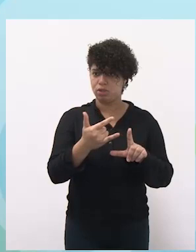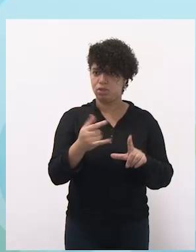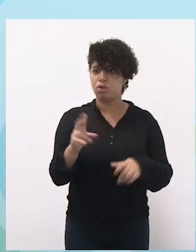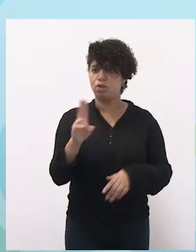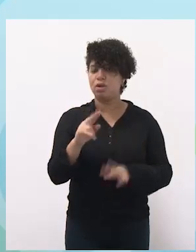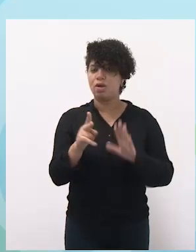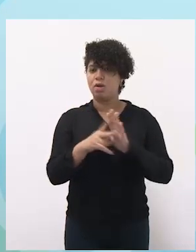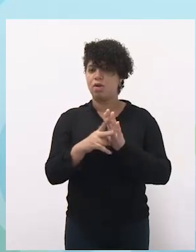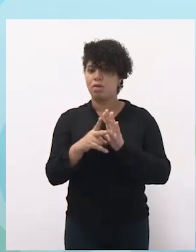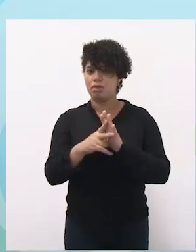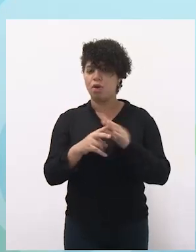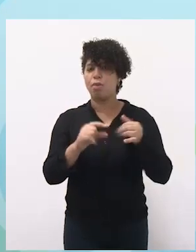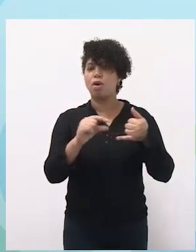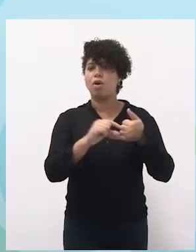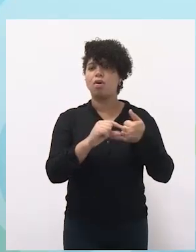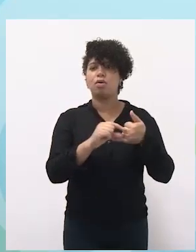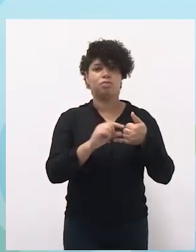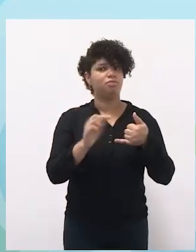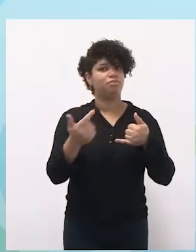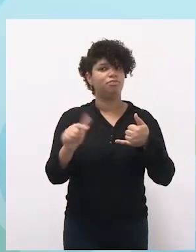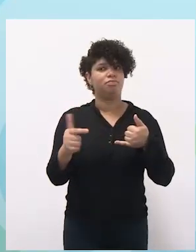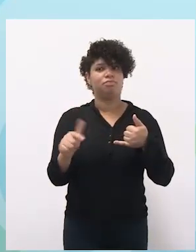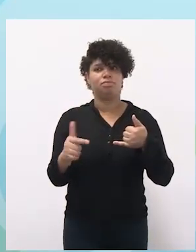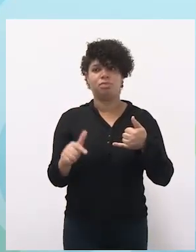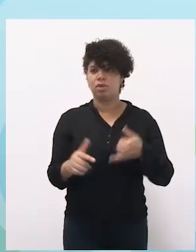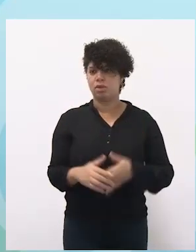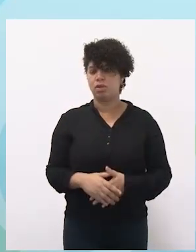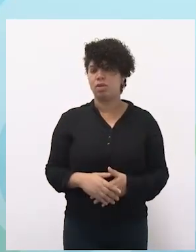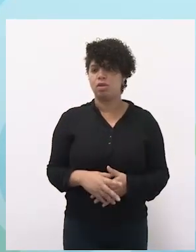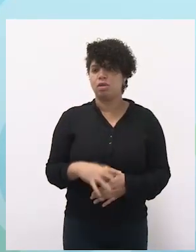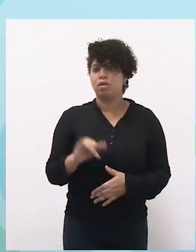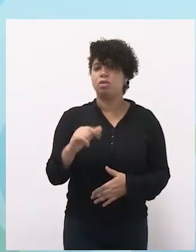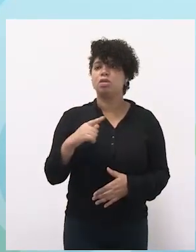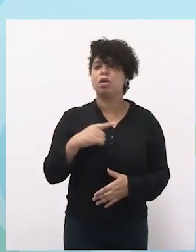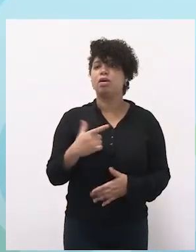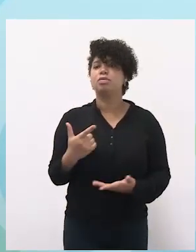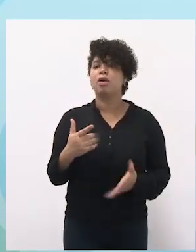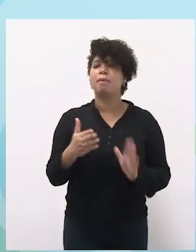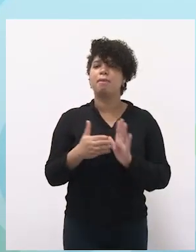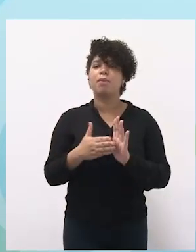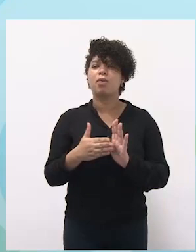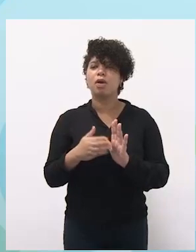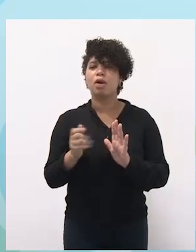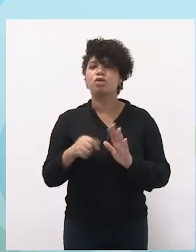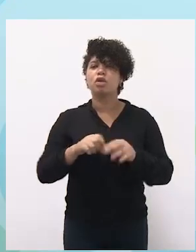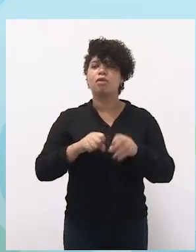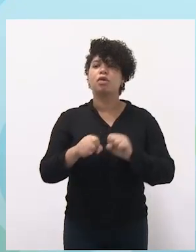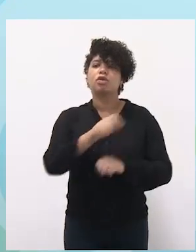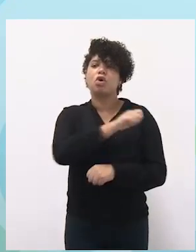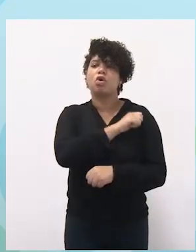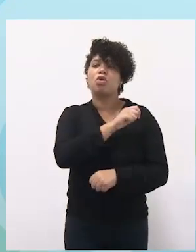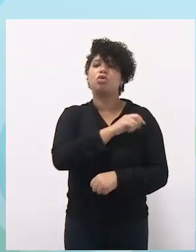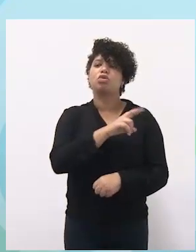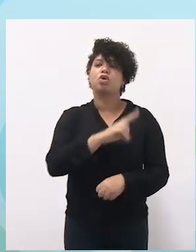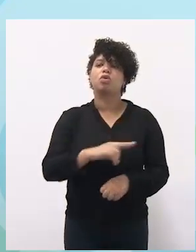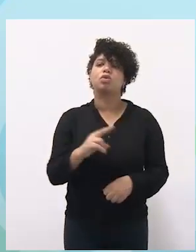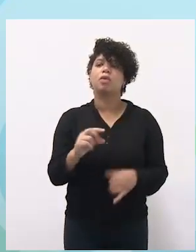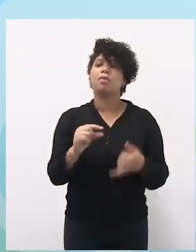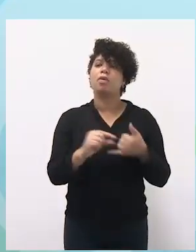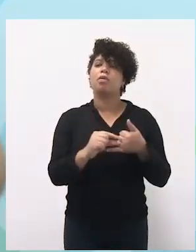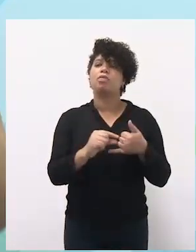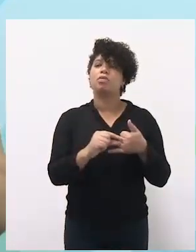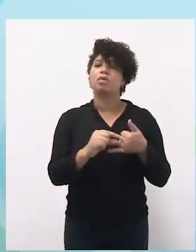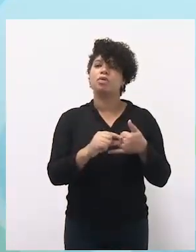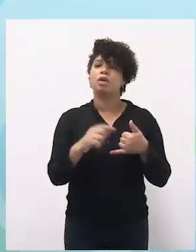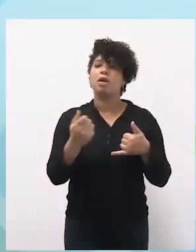disso, gente. Então, se você está fazendo, a proposta sua é fazer formação com os seus alunos usando dados patrocinados, você